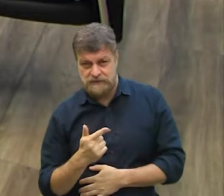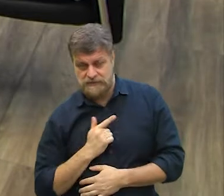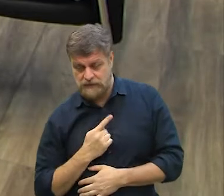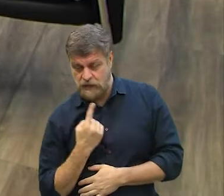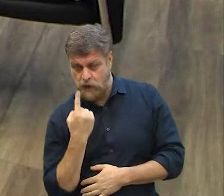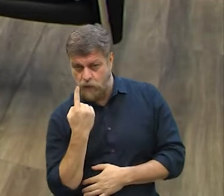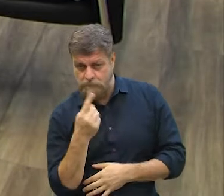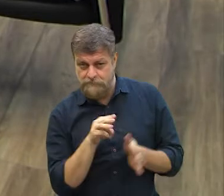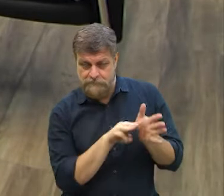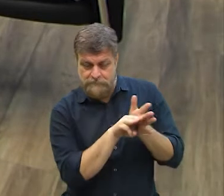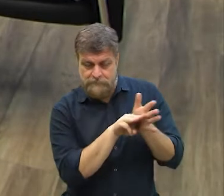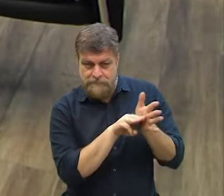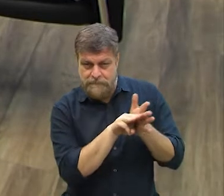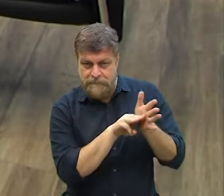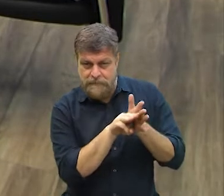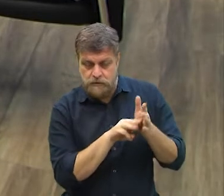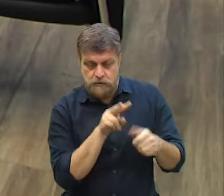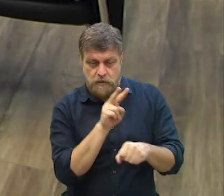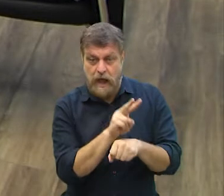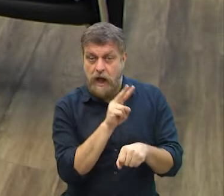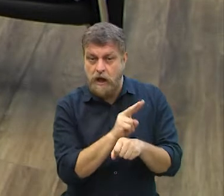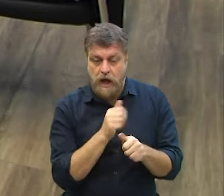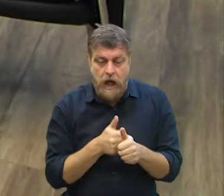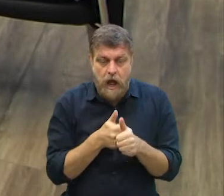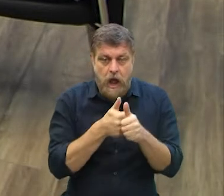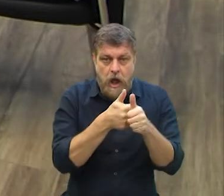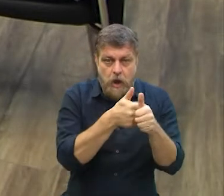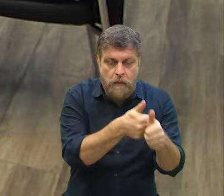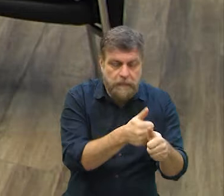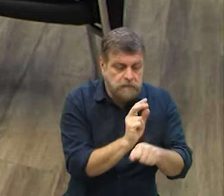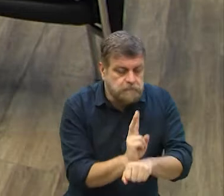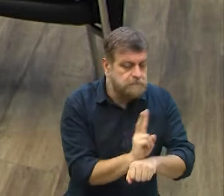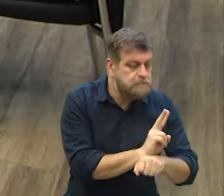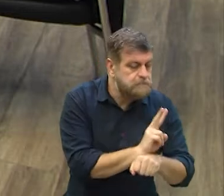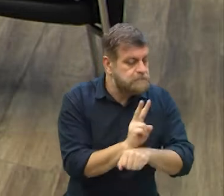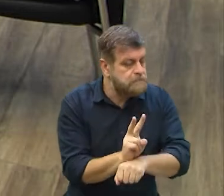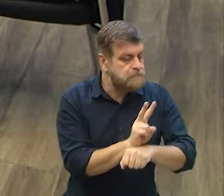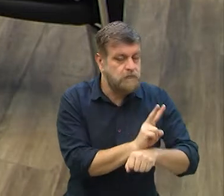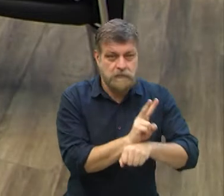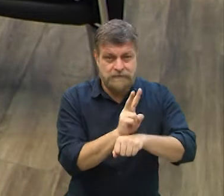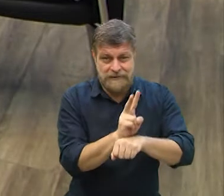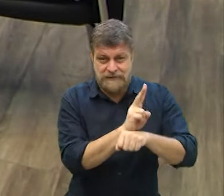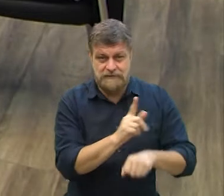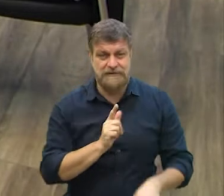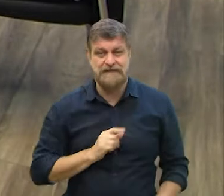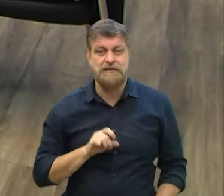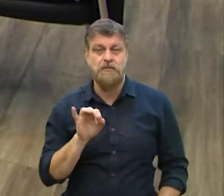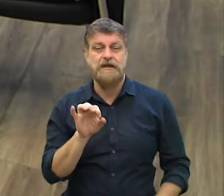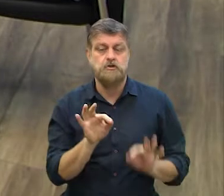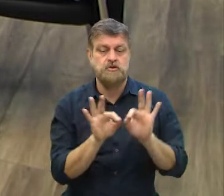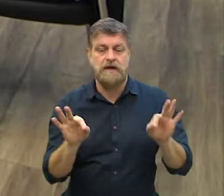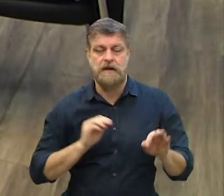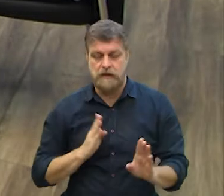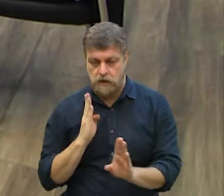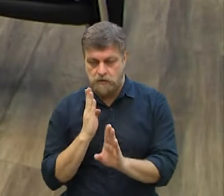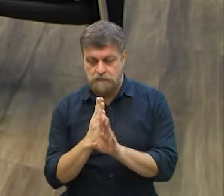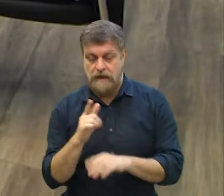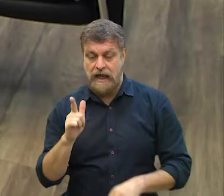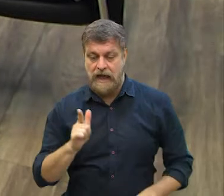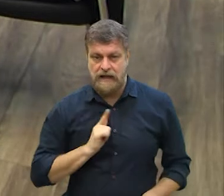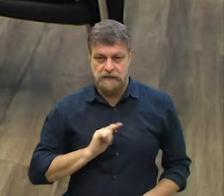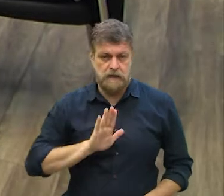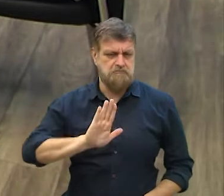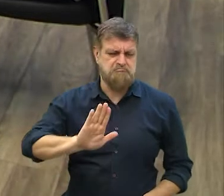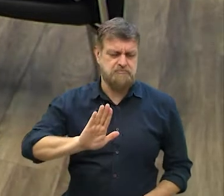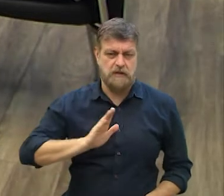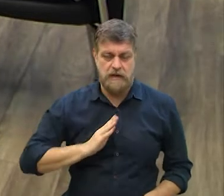tem como uma das modalidades, inclusive, de tratamento, o acompanhamento vigiado, né? Porque acompanhamento vigiado não é simplesmente diagnosticar e falar, tudo bem,